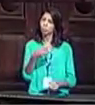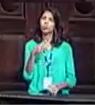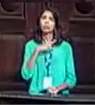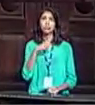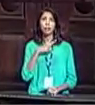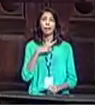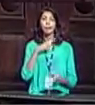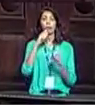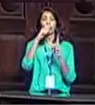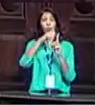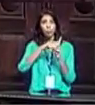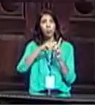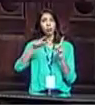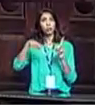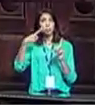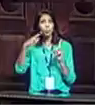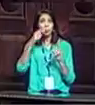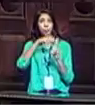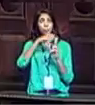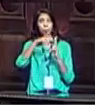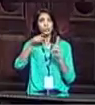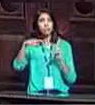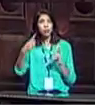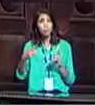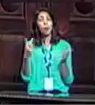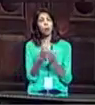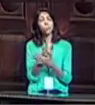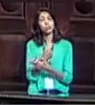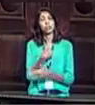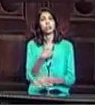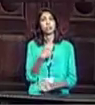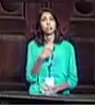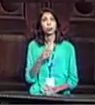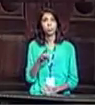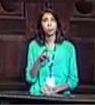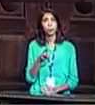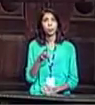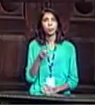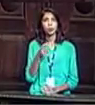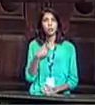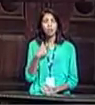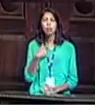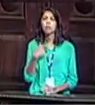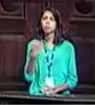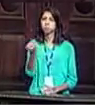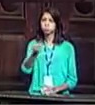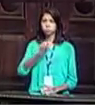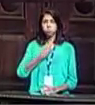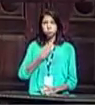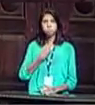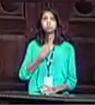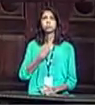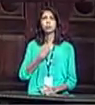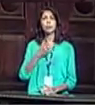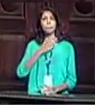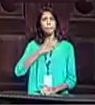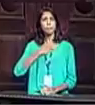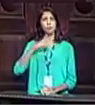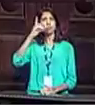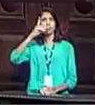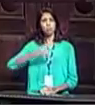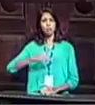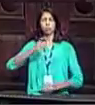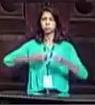mês depois, dois meses depois, isto aconteceu comigo. Recebo a comunicação que o meu direito